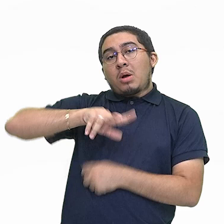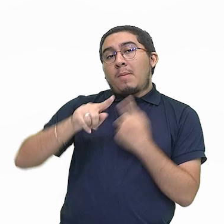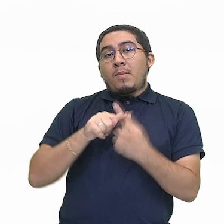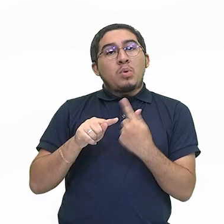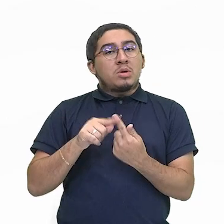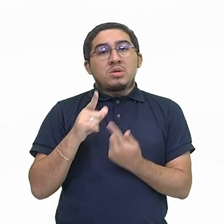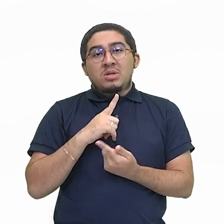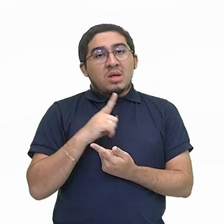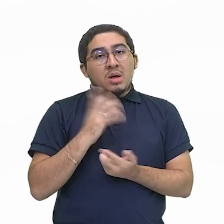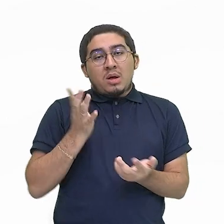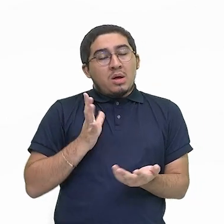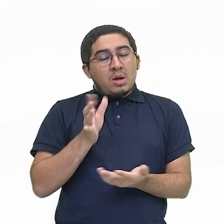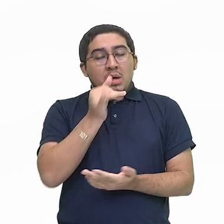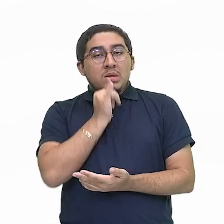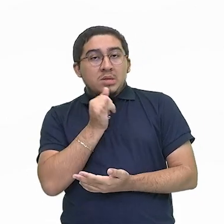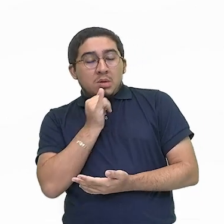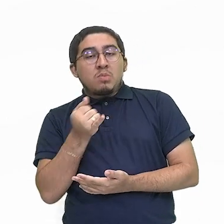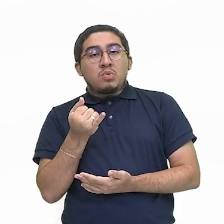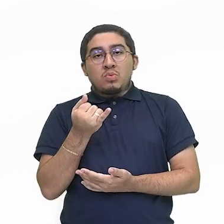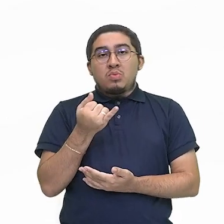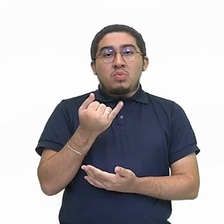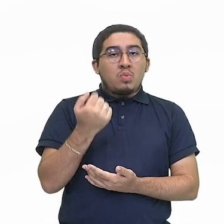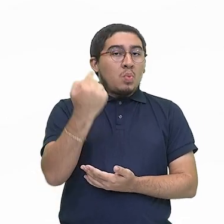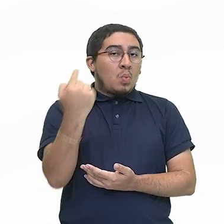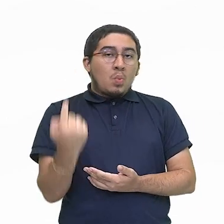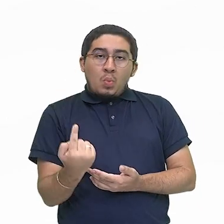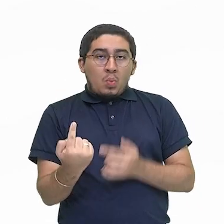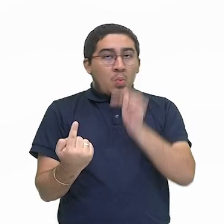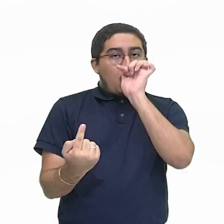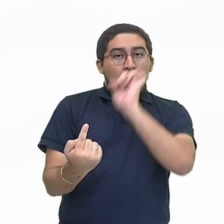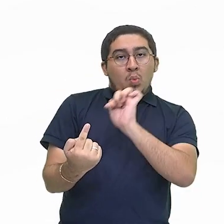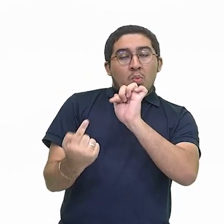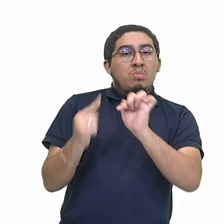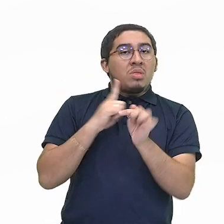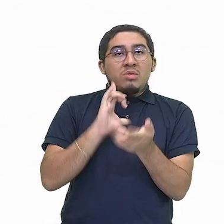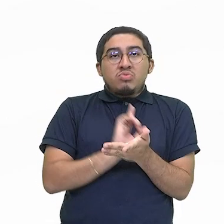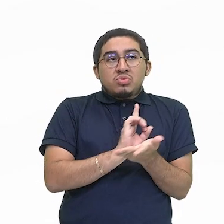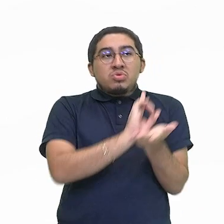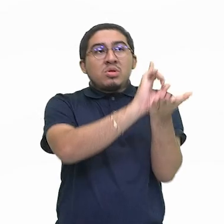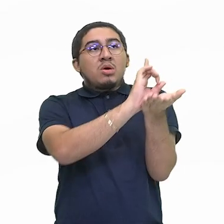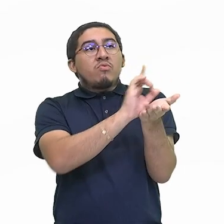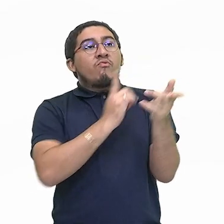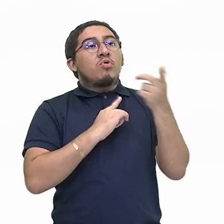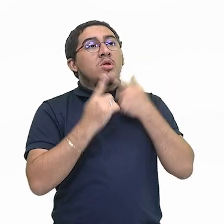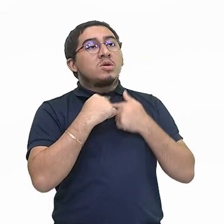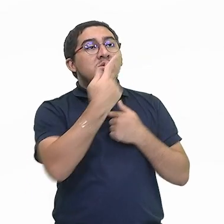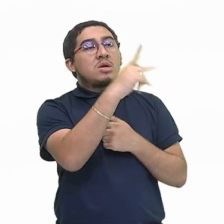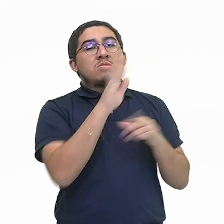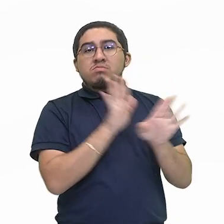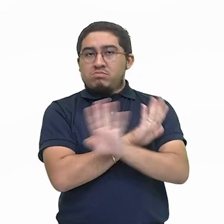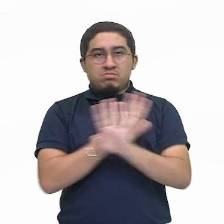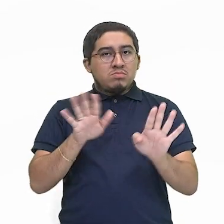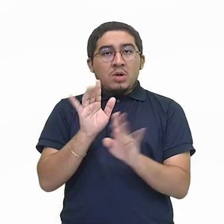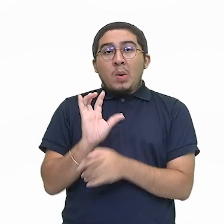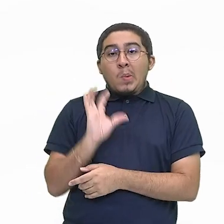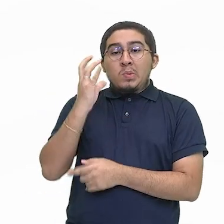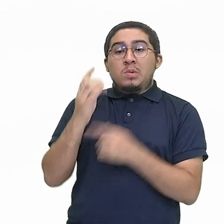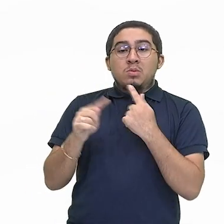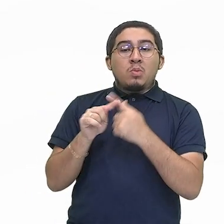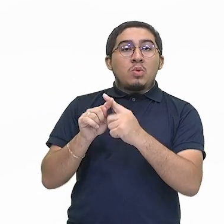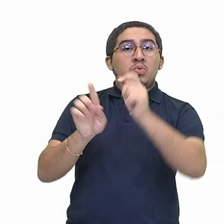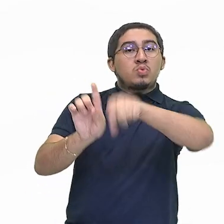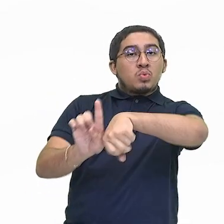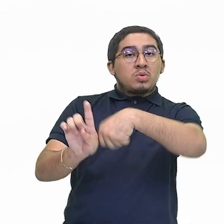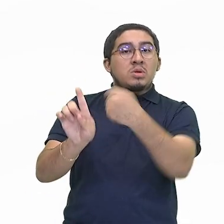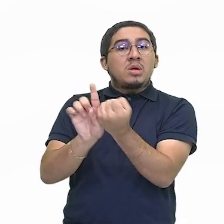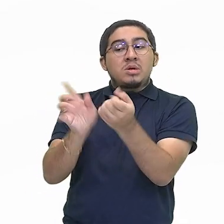ente que está longe, né, como um Deus, por exemplo, mas que isso acontece porque eles querem